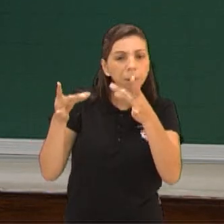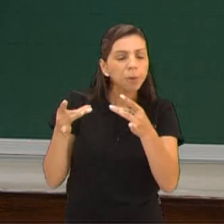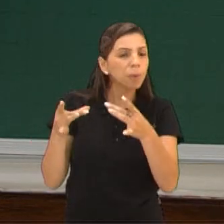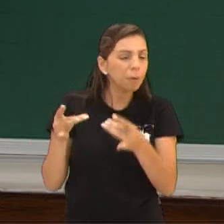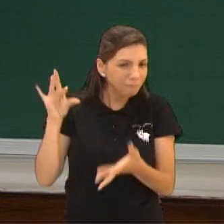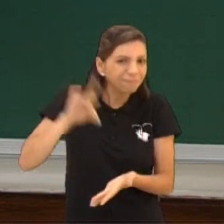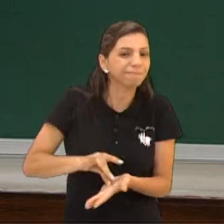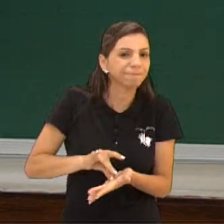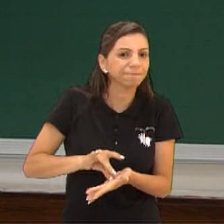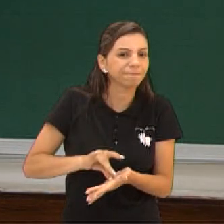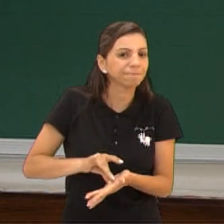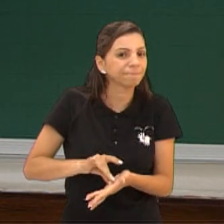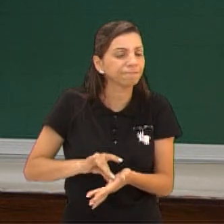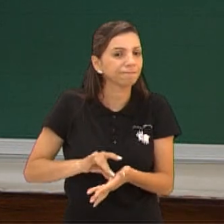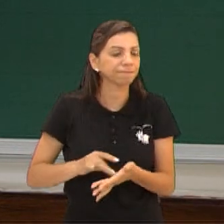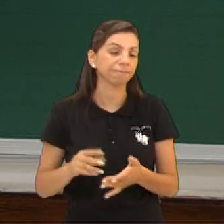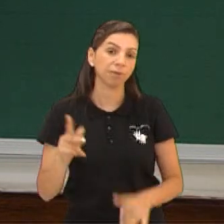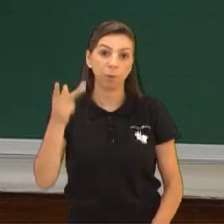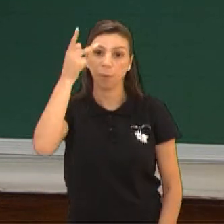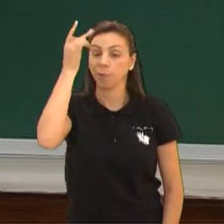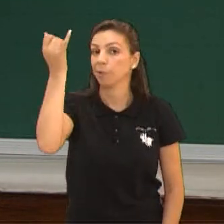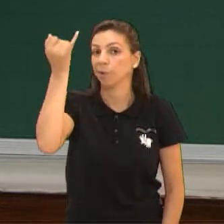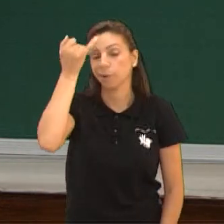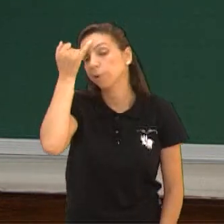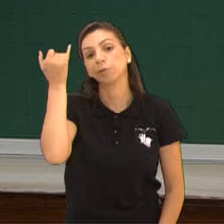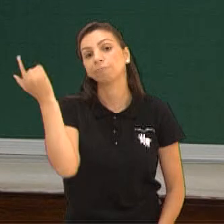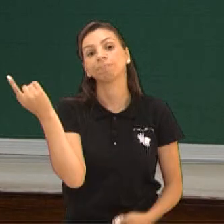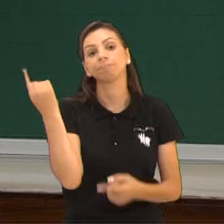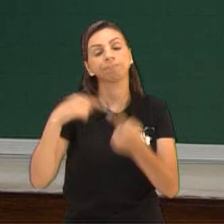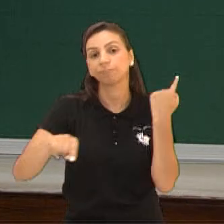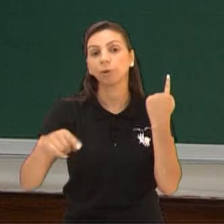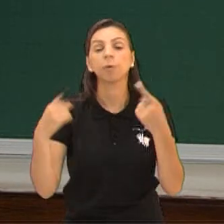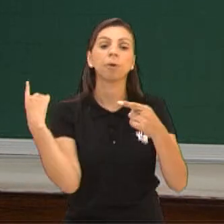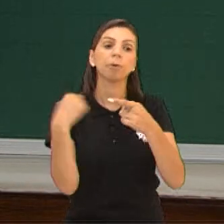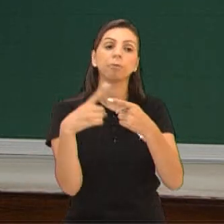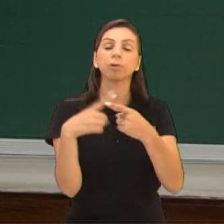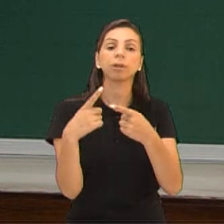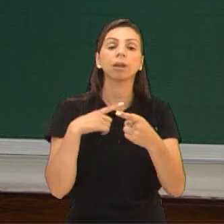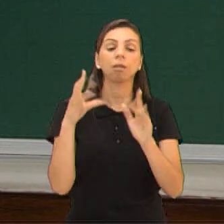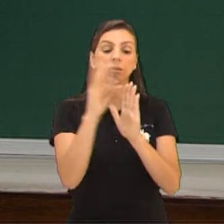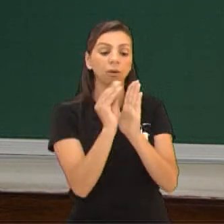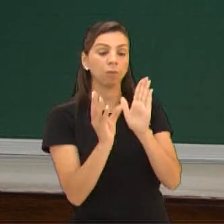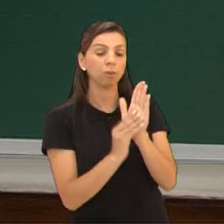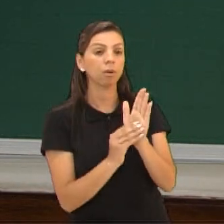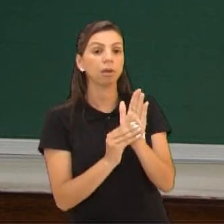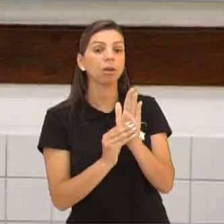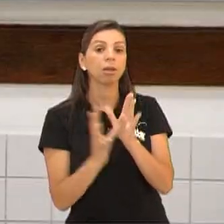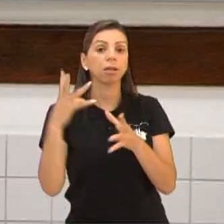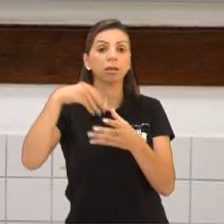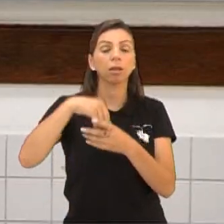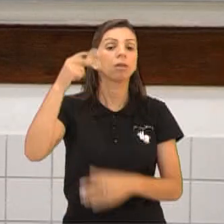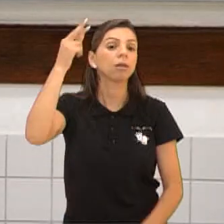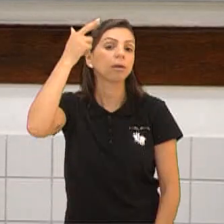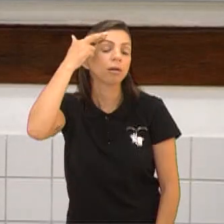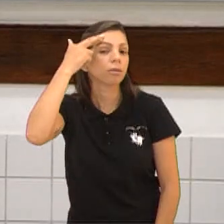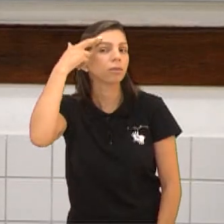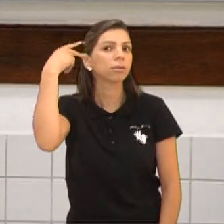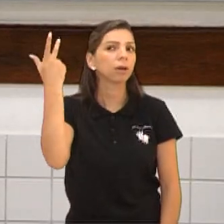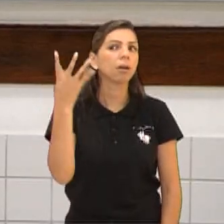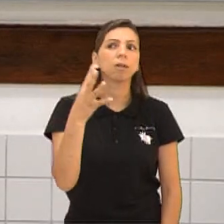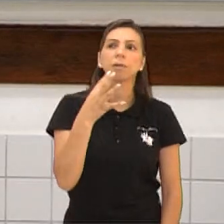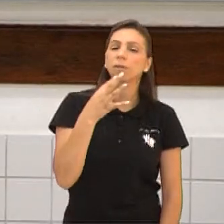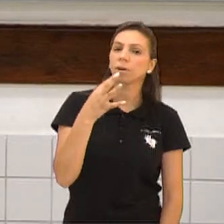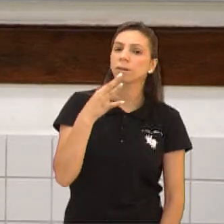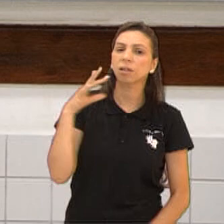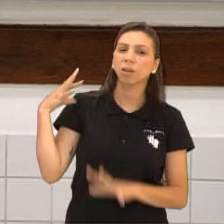como elas são em si? Ao ver do Kant, não. Por isso que nós não temos o conteúdo necessário na razão que nos leve a conhecer